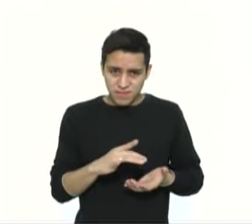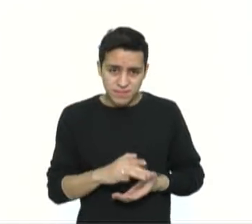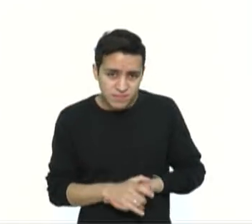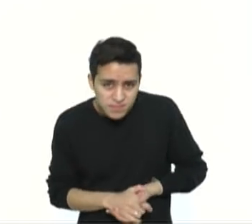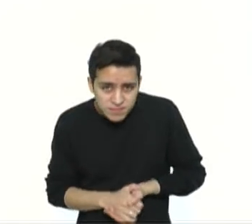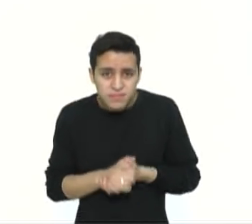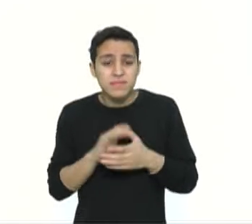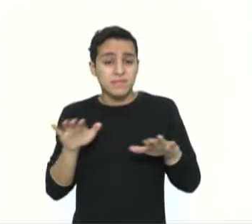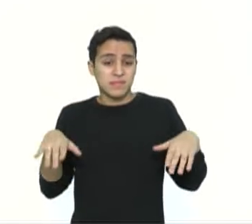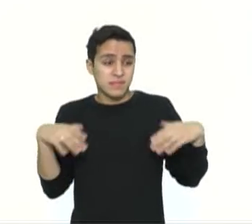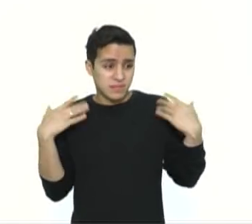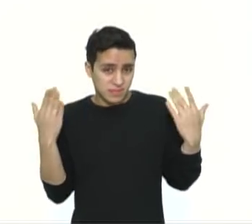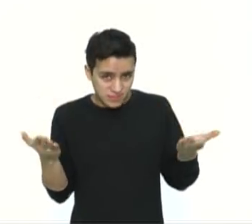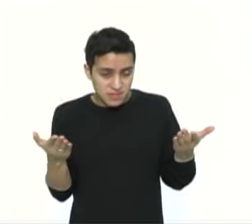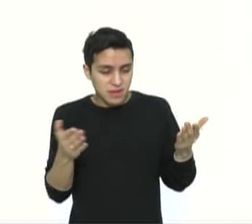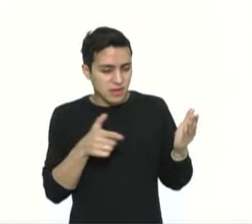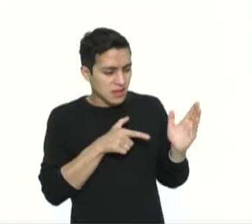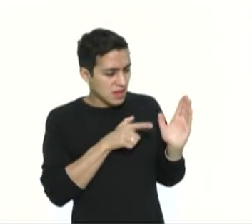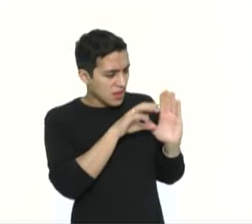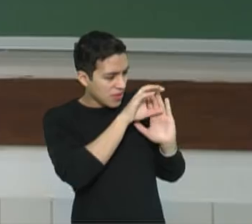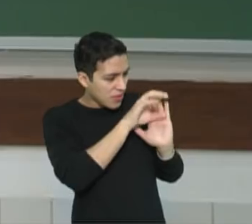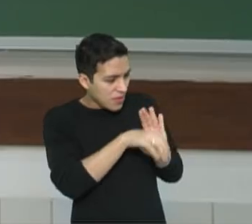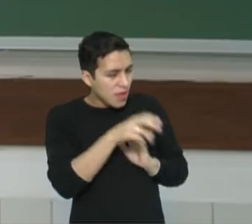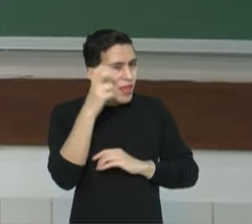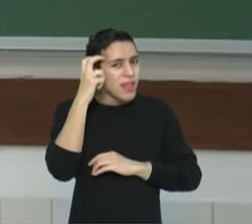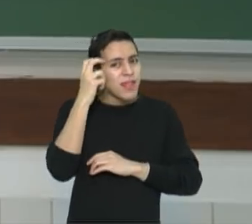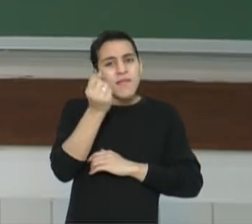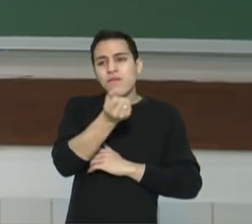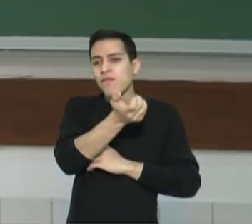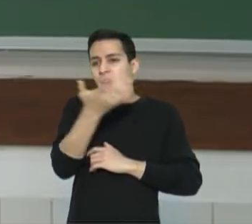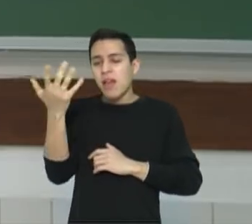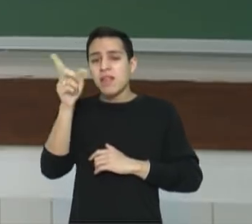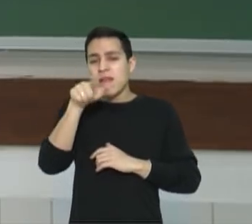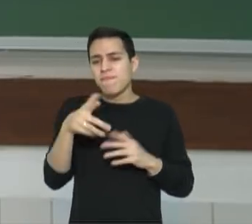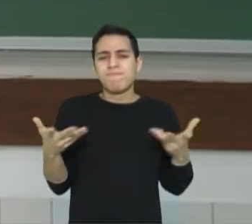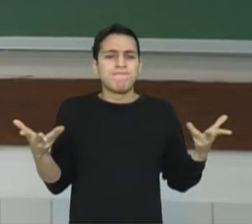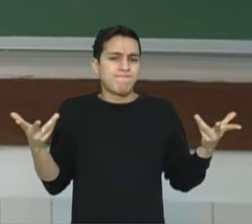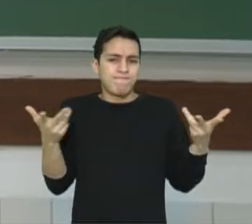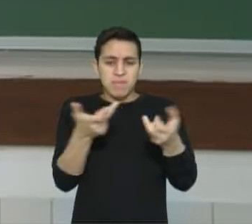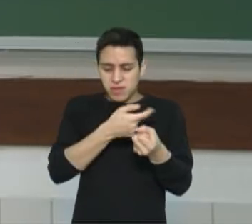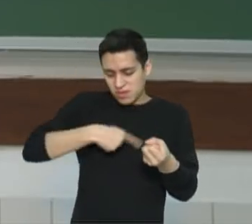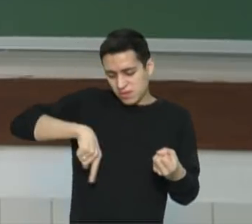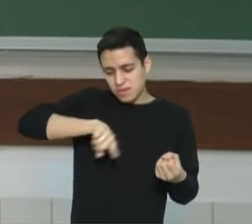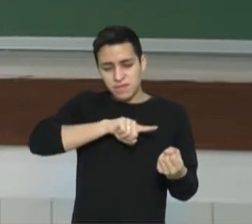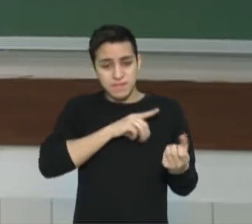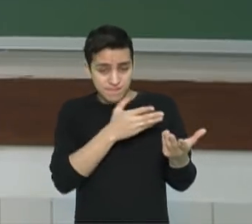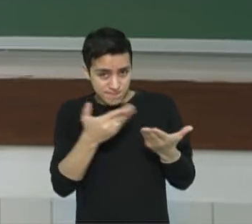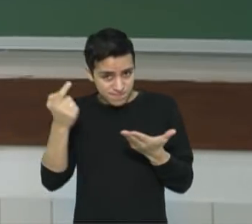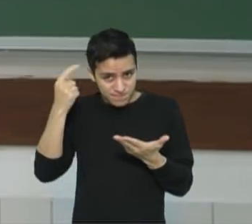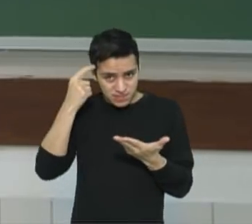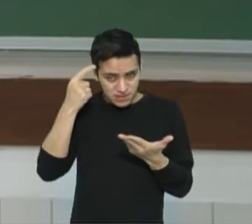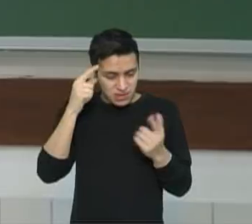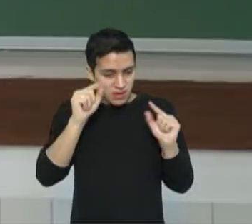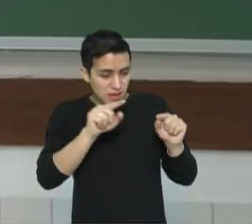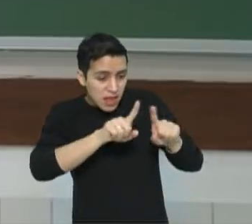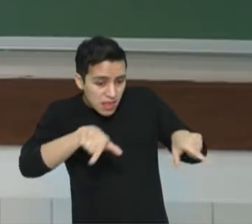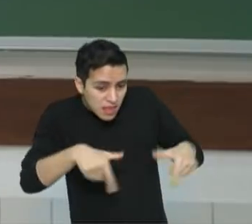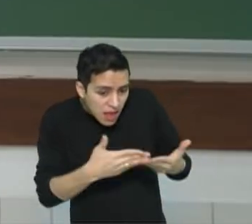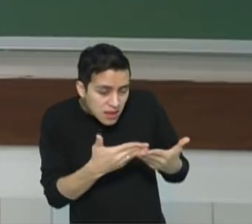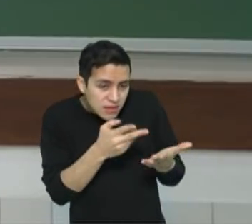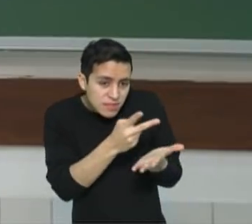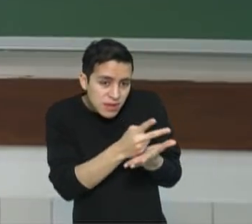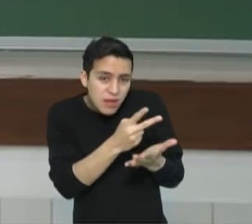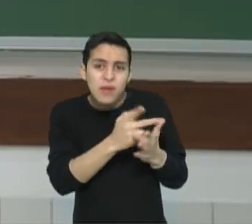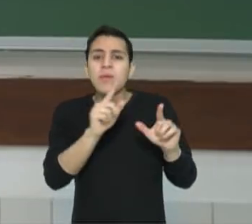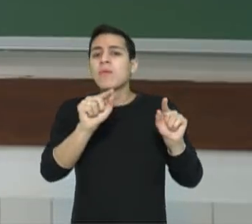Então abre-se o conceito de inteligências, né? Maravilhoso isso para a gente pensar, né? Muitas vezes dentro de sala de aula